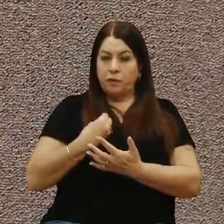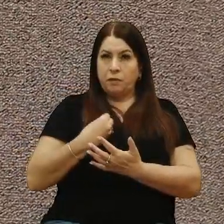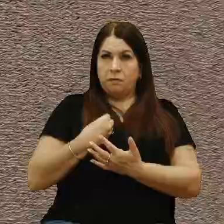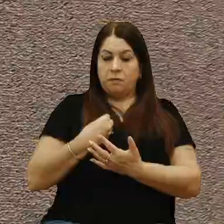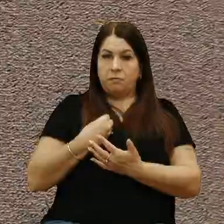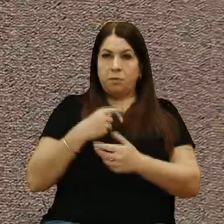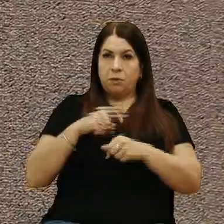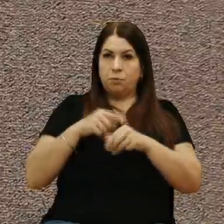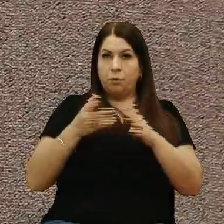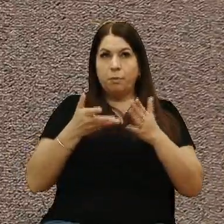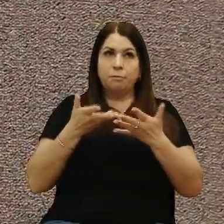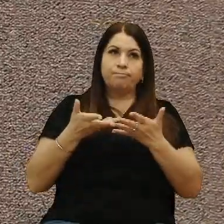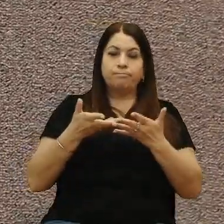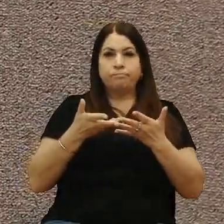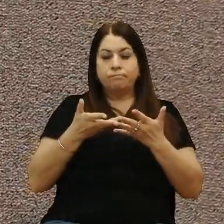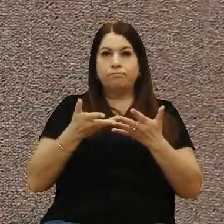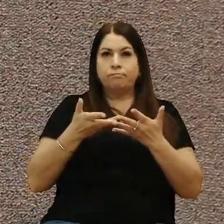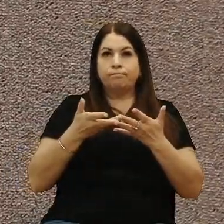momentos